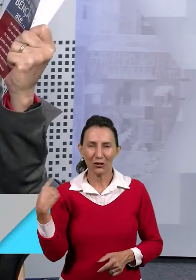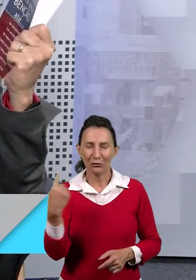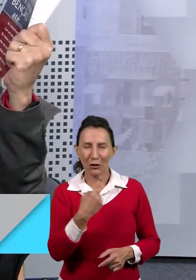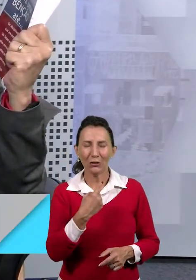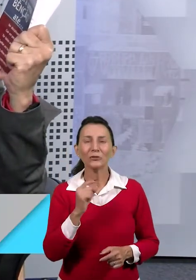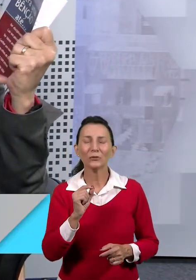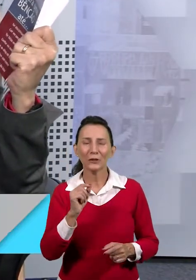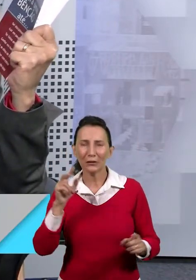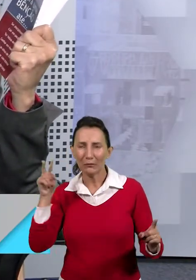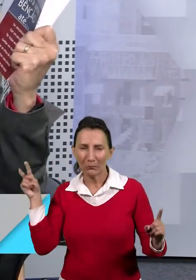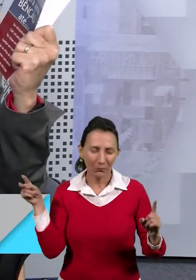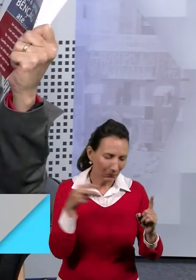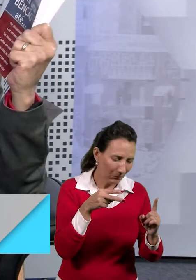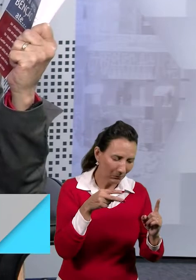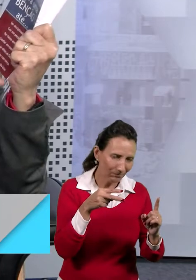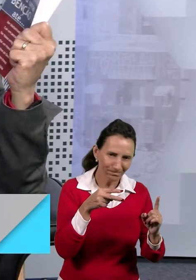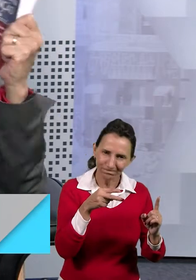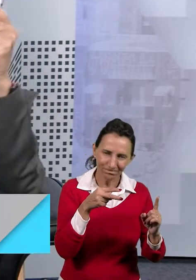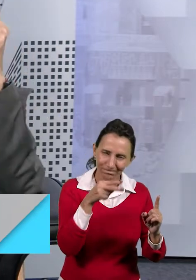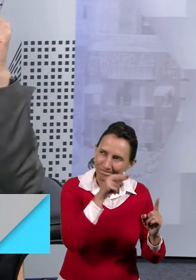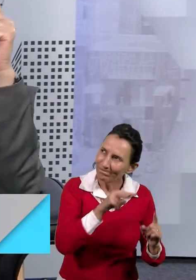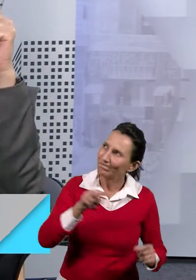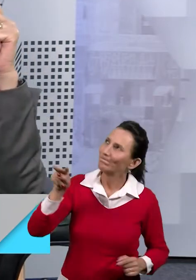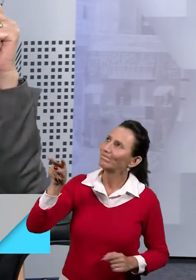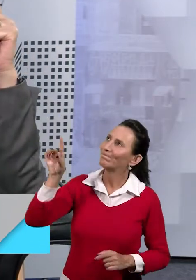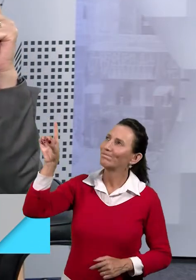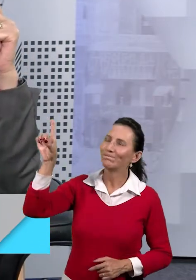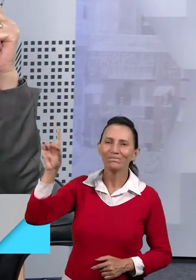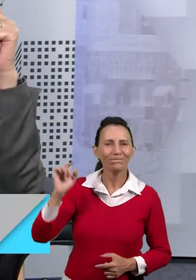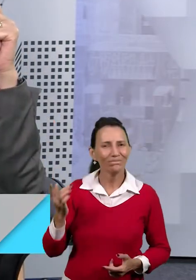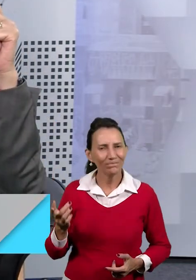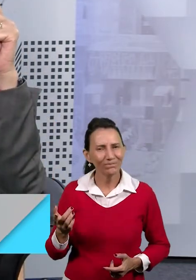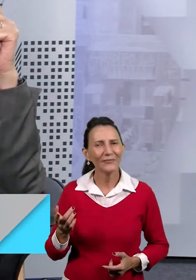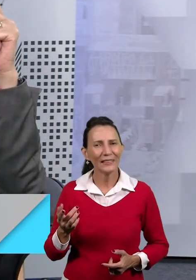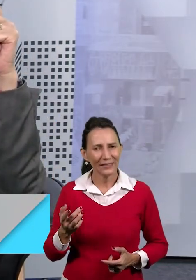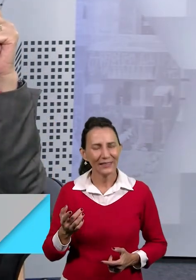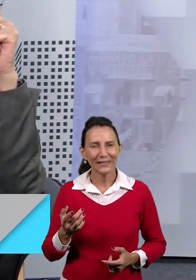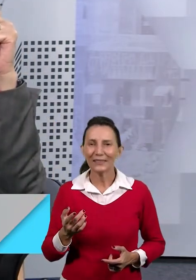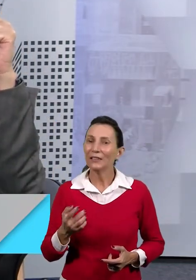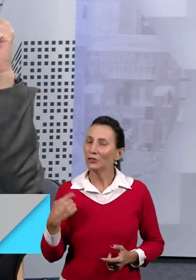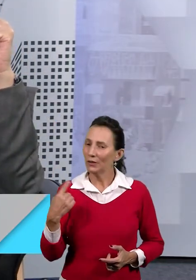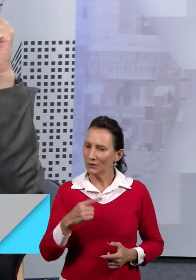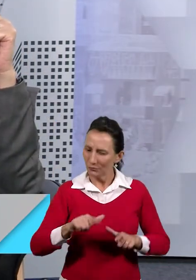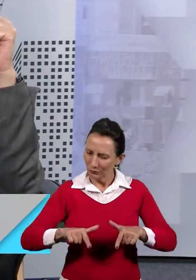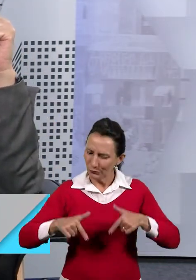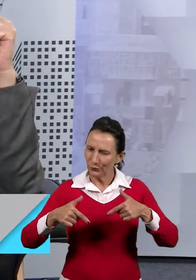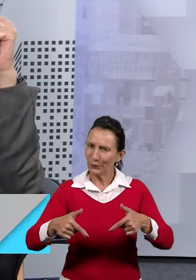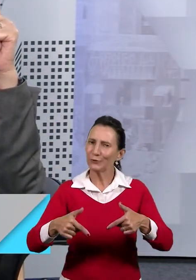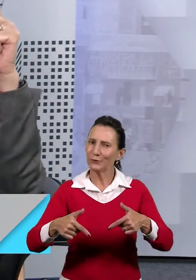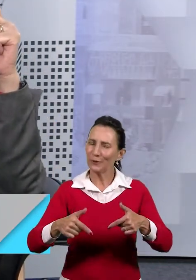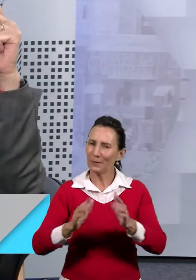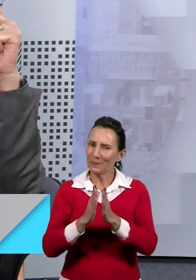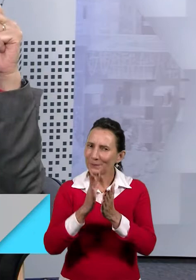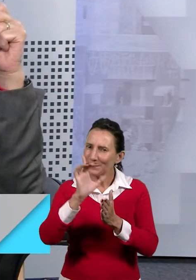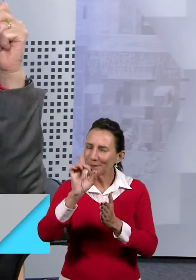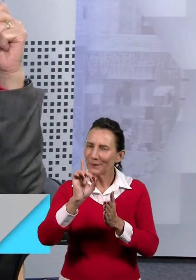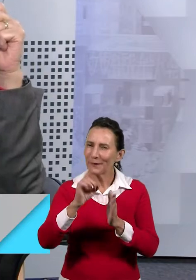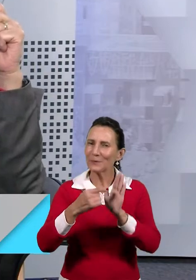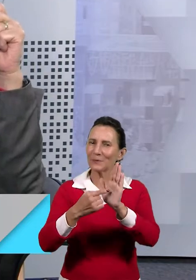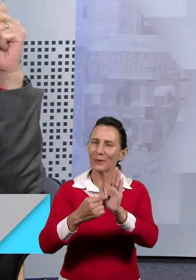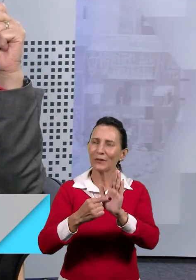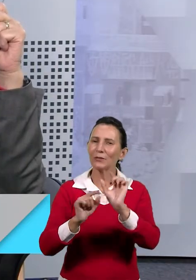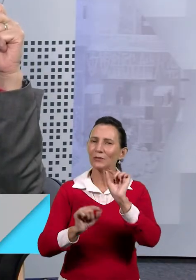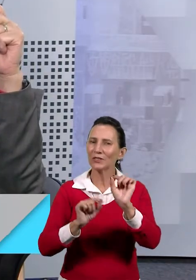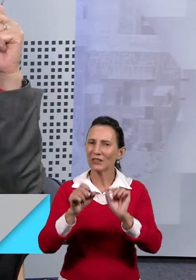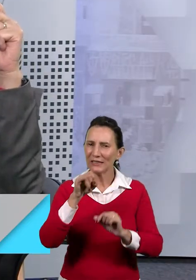olhos de Deus, me envolver com trevas, ser fraco diante da luta. A Bíblia diz em Provérbios, se te